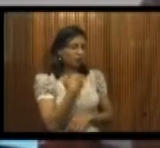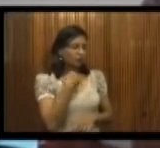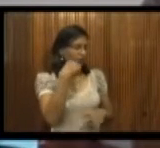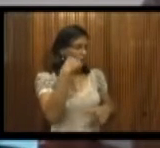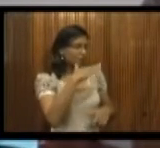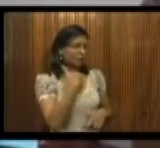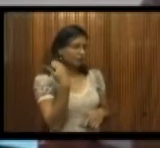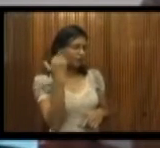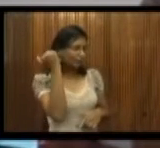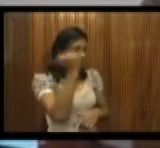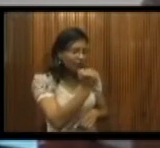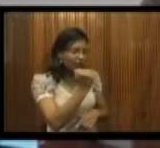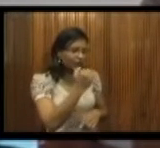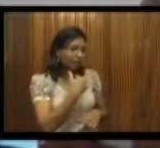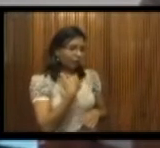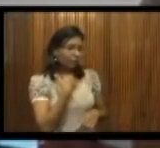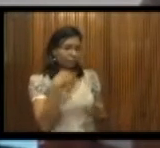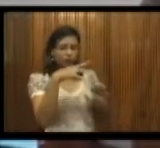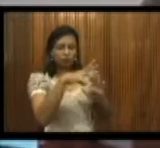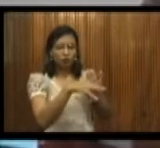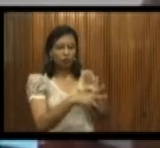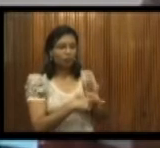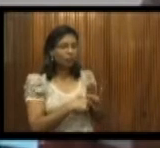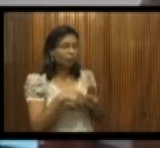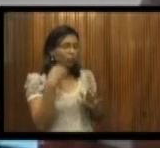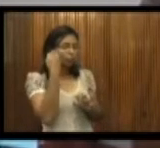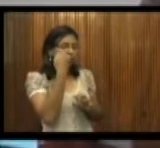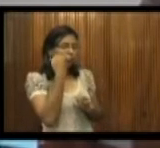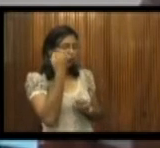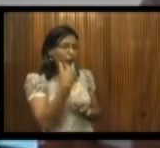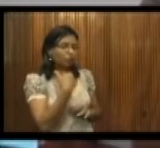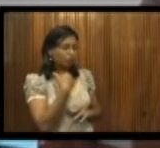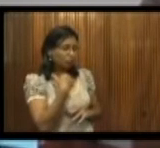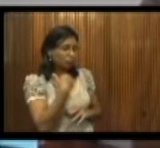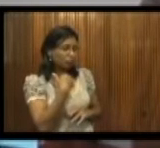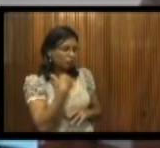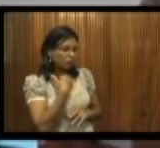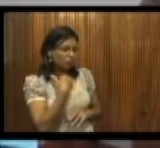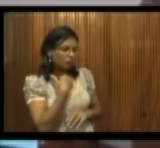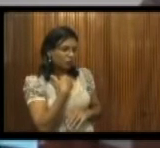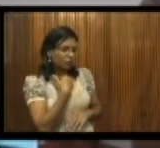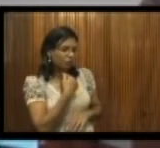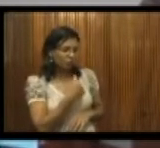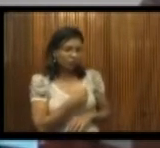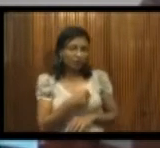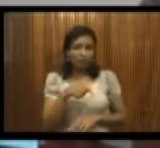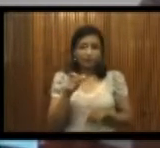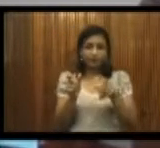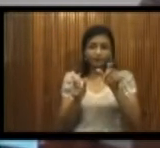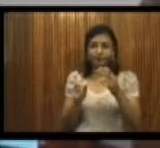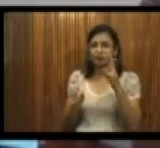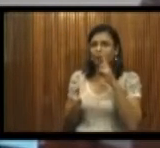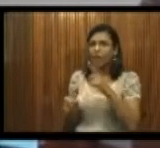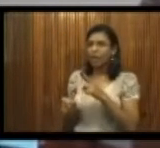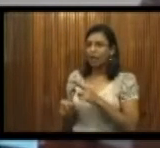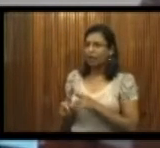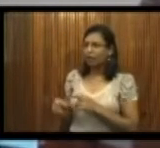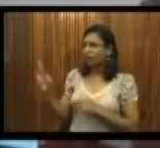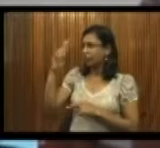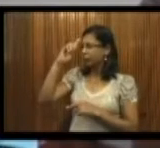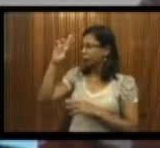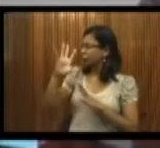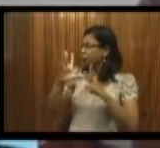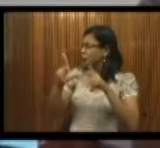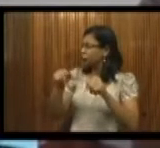fitando, o amou e disse: só uma coisa te falta. Vai, vende tudo o que tens, dá aos pobres e terás